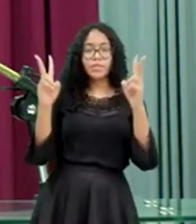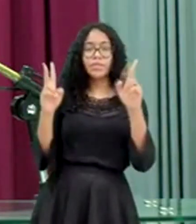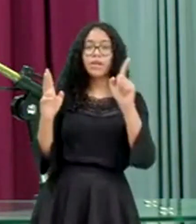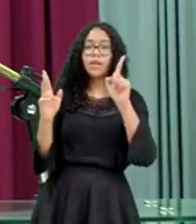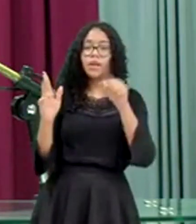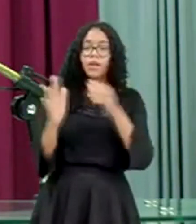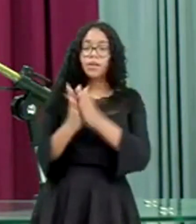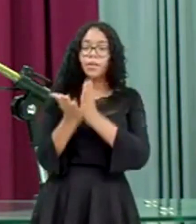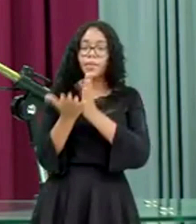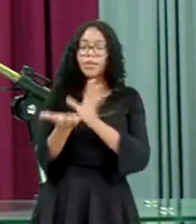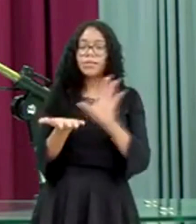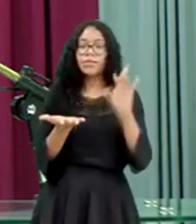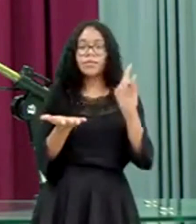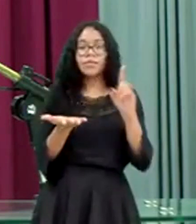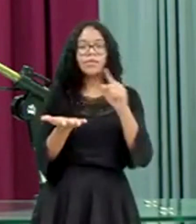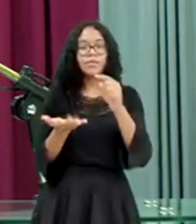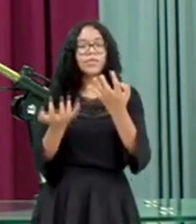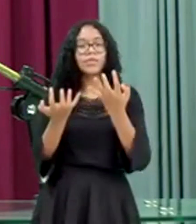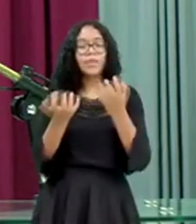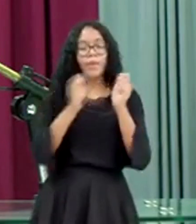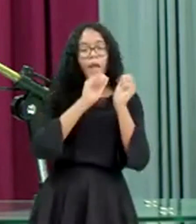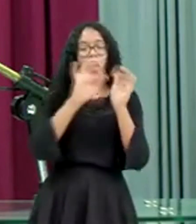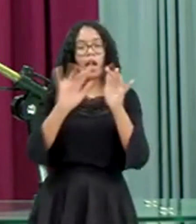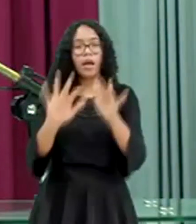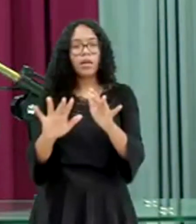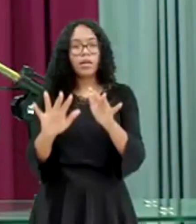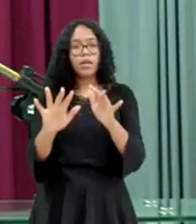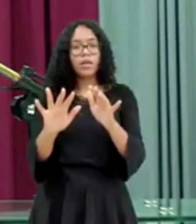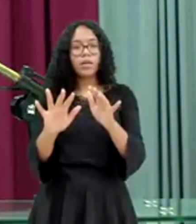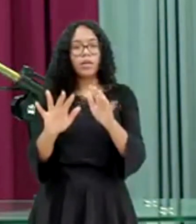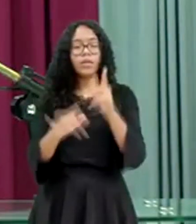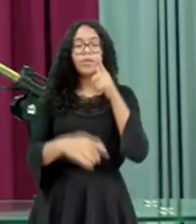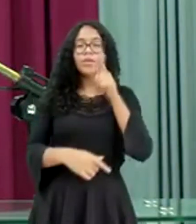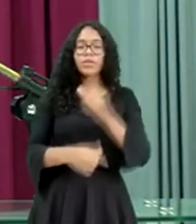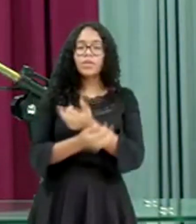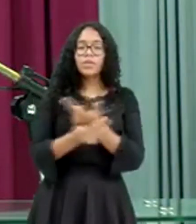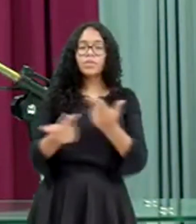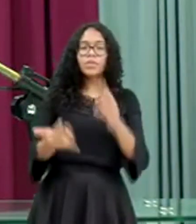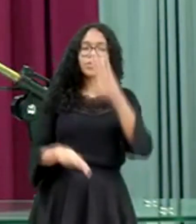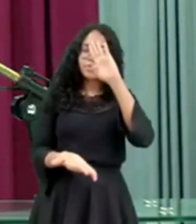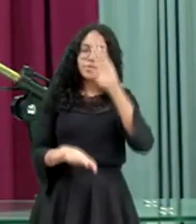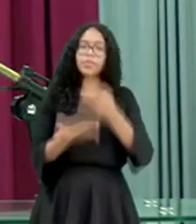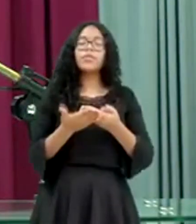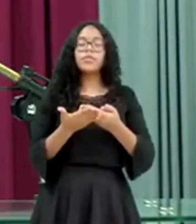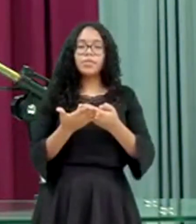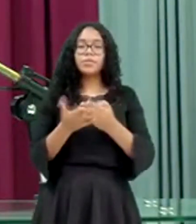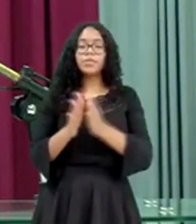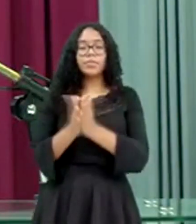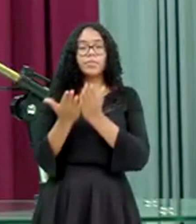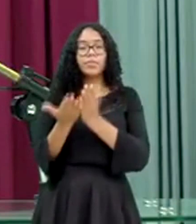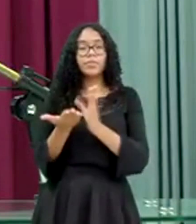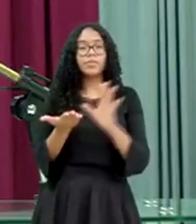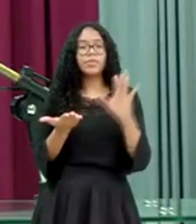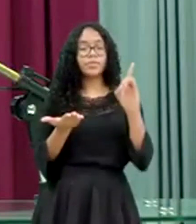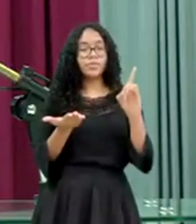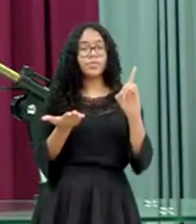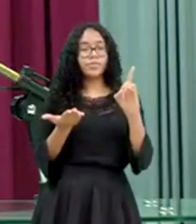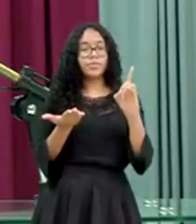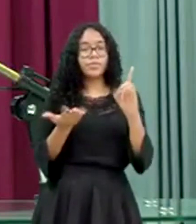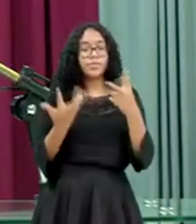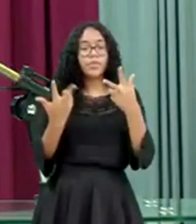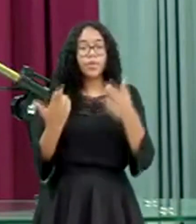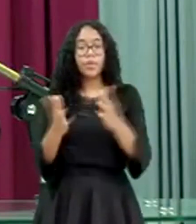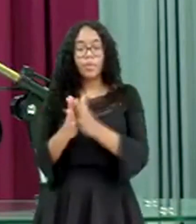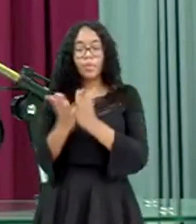Deus. Você quer ser abençoado, vitorioso? Faça, creia na palavra, faça como a palavra